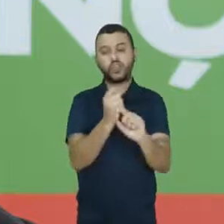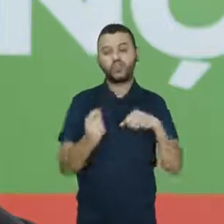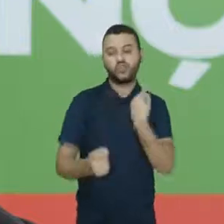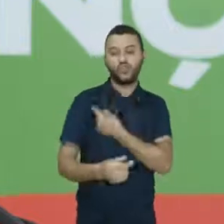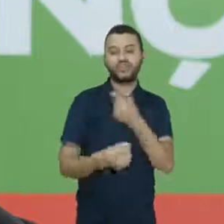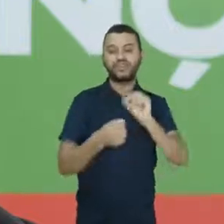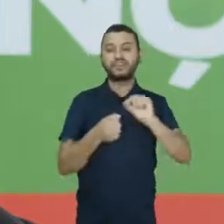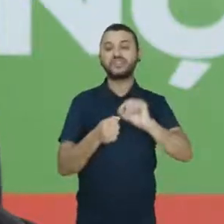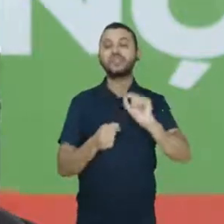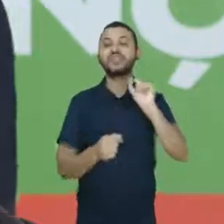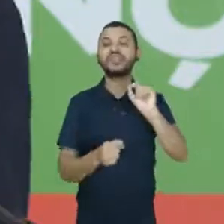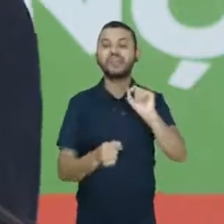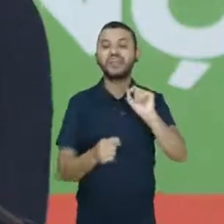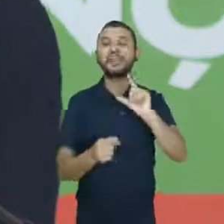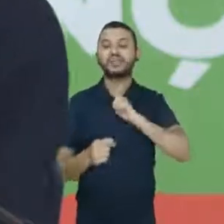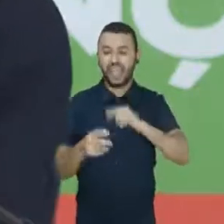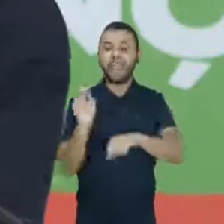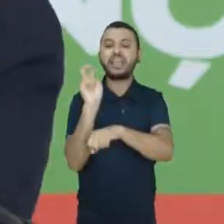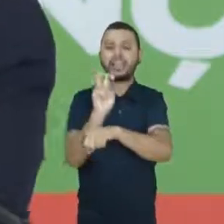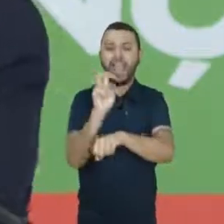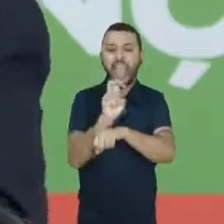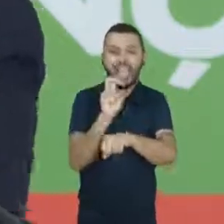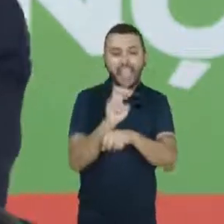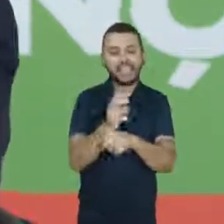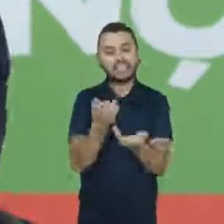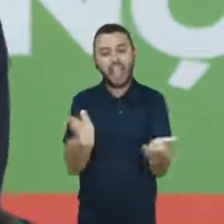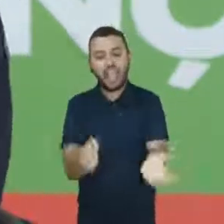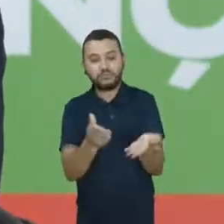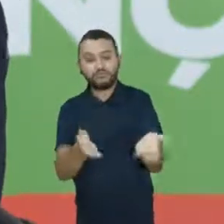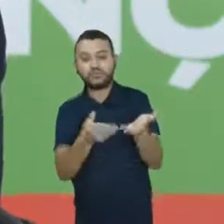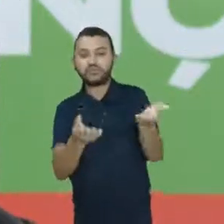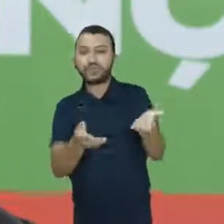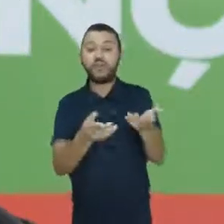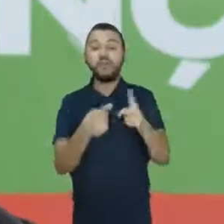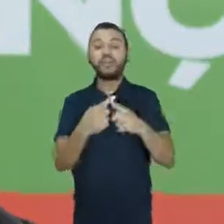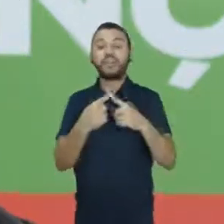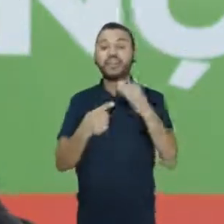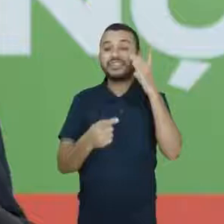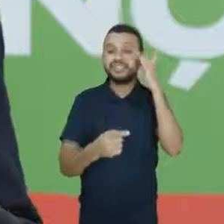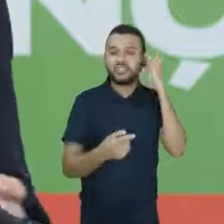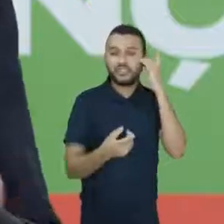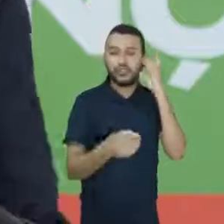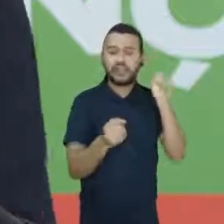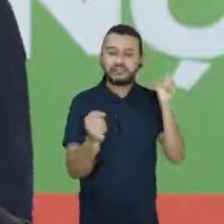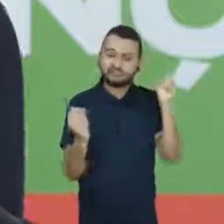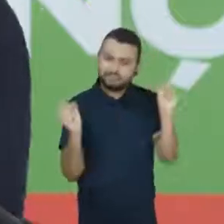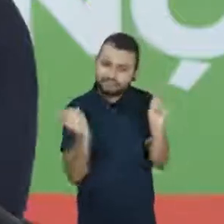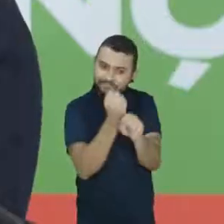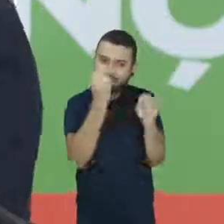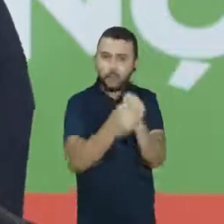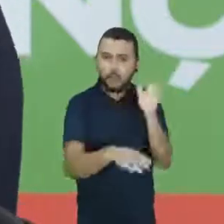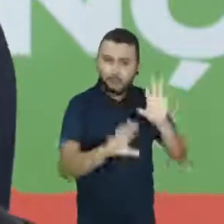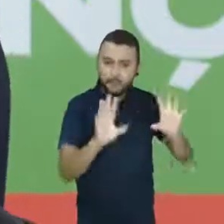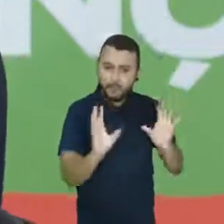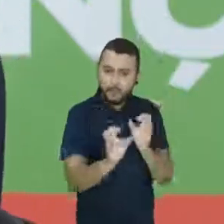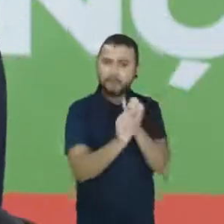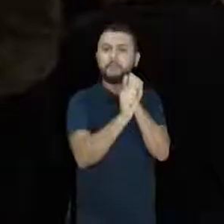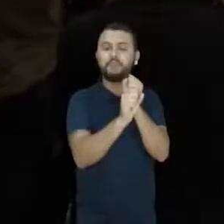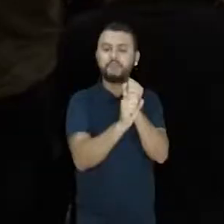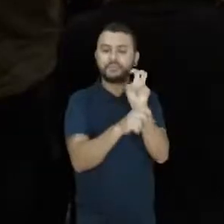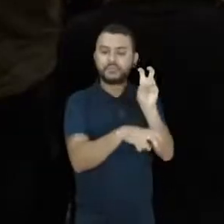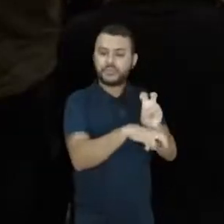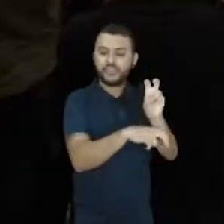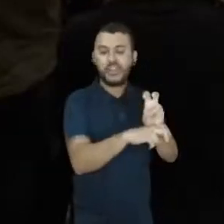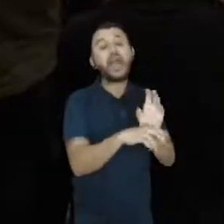de creche que não atendia a necessidade. A Dilma colocou mais creche e nós ainda não terminamos de atender a necessidade